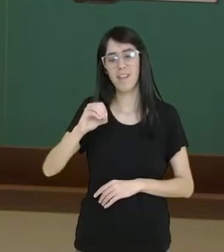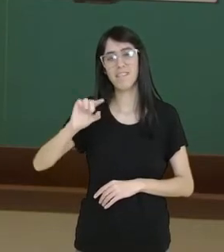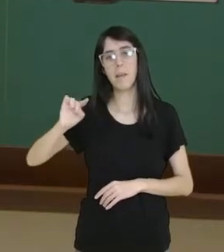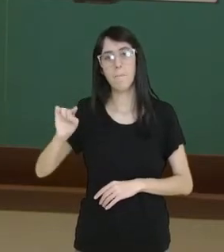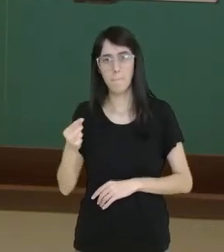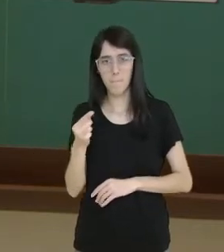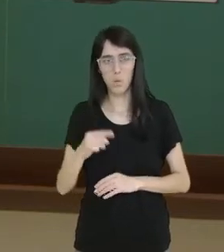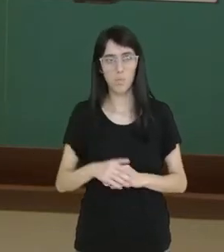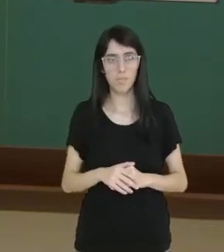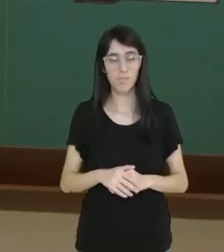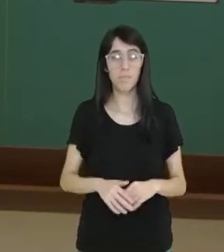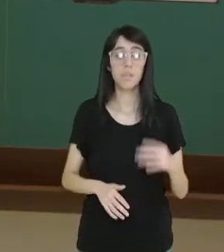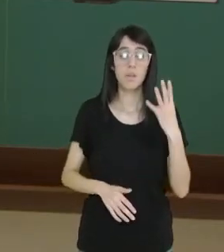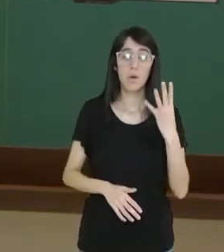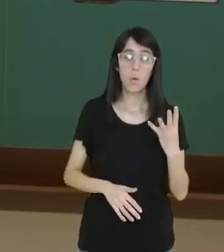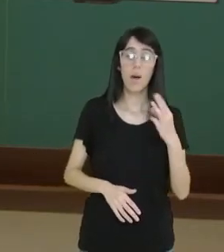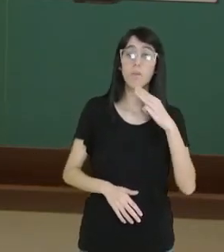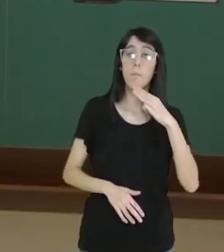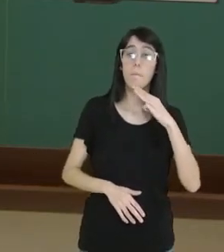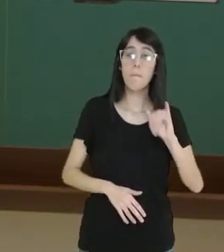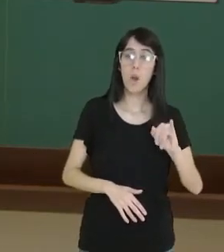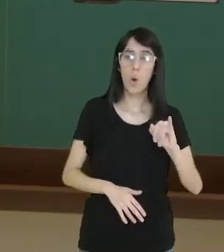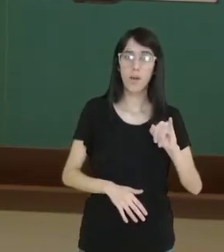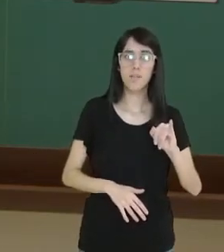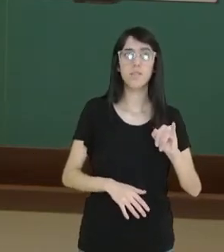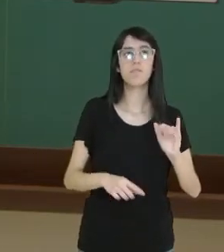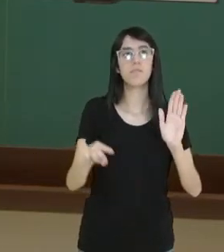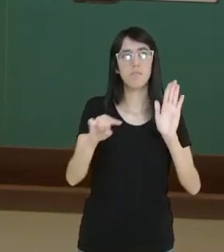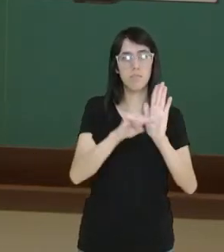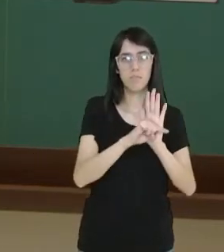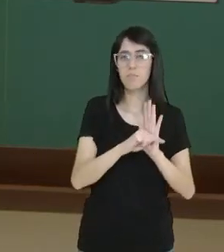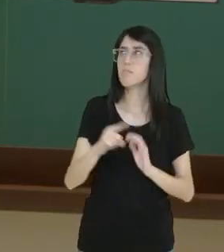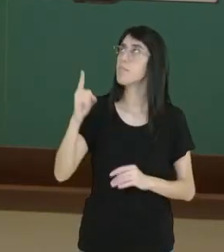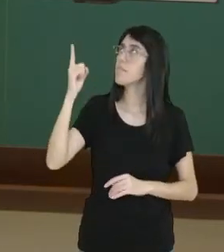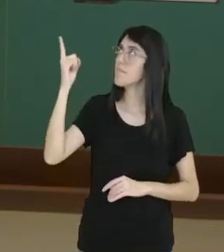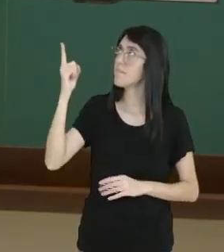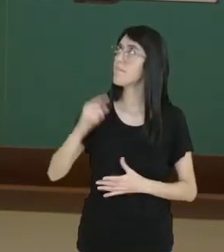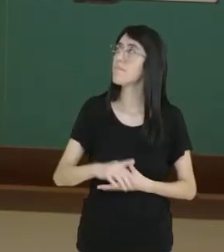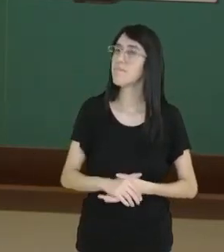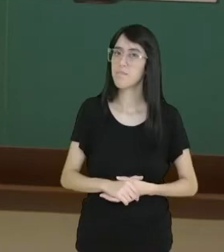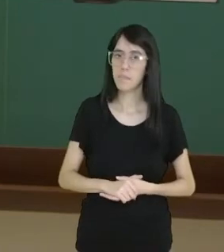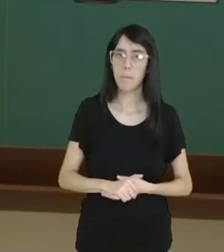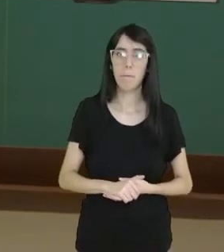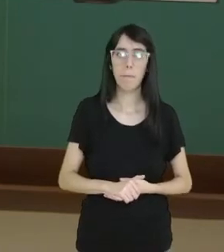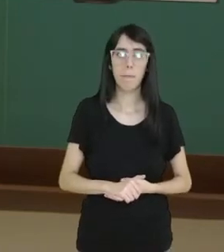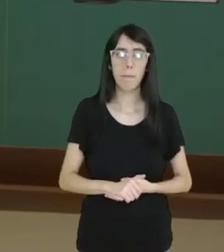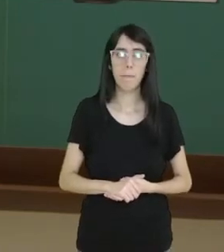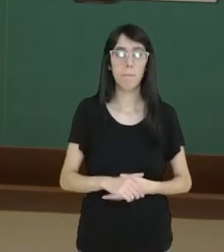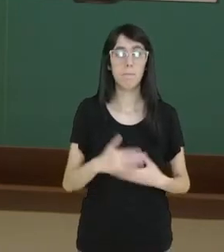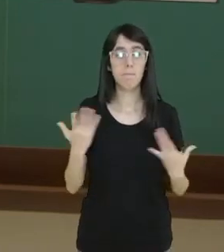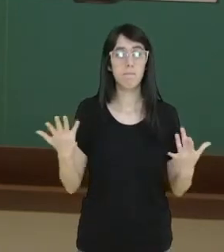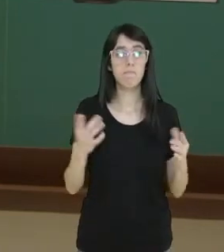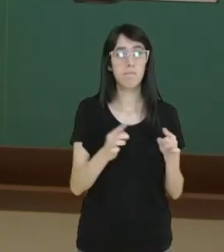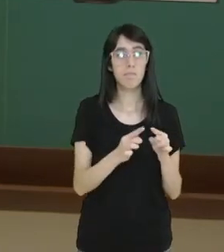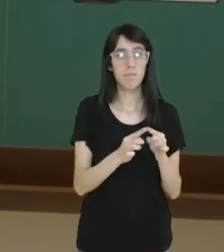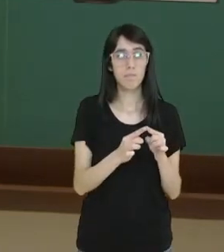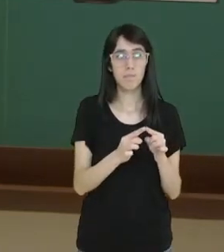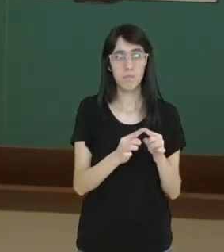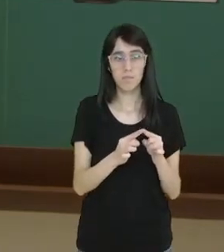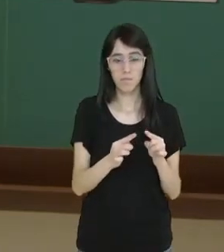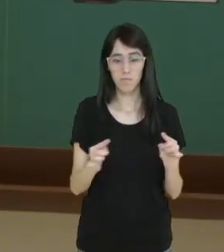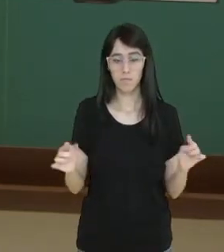diminuindo, 4.410. Raiz quadrada, 2.100. Então, aqui, essa medidinha aqui embaixo